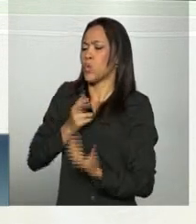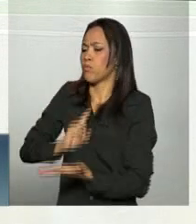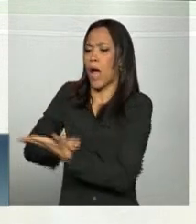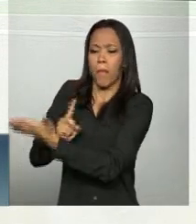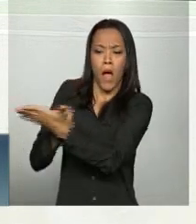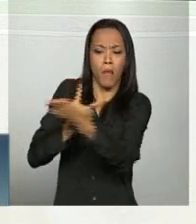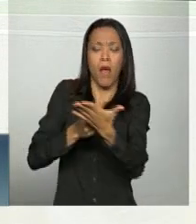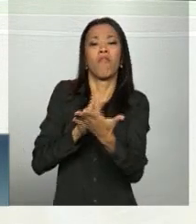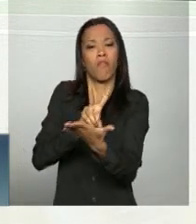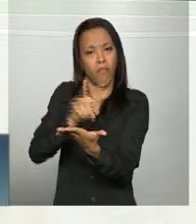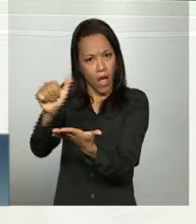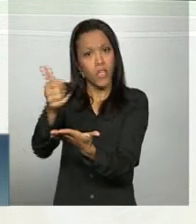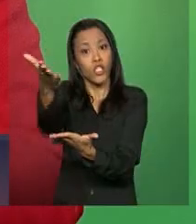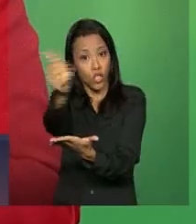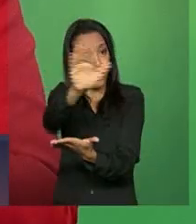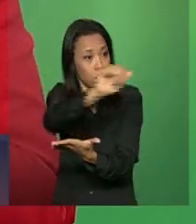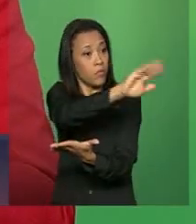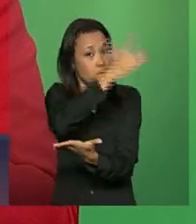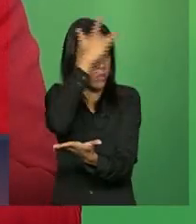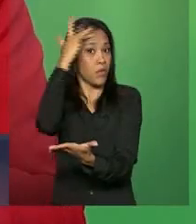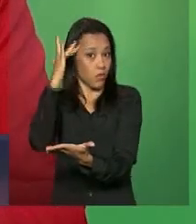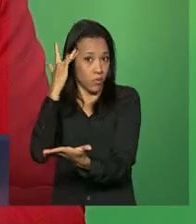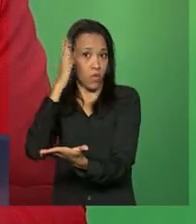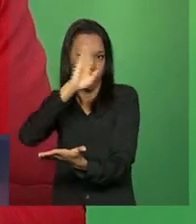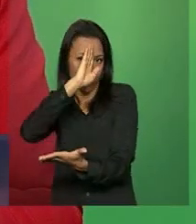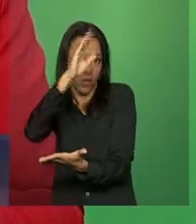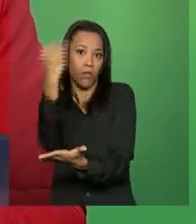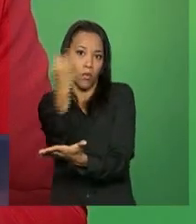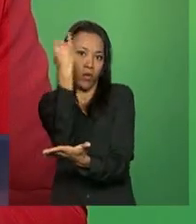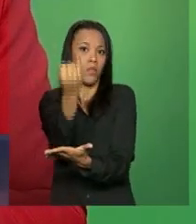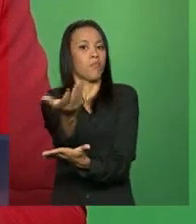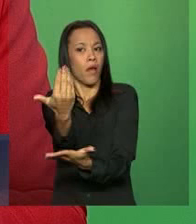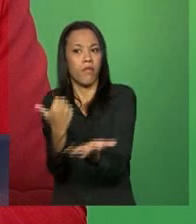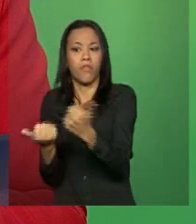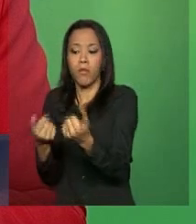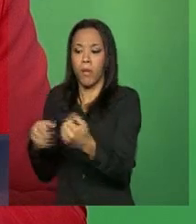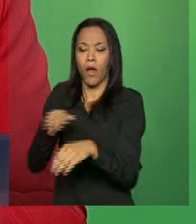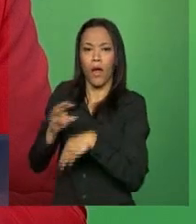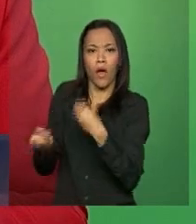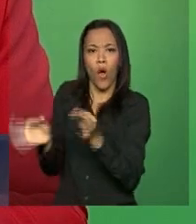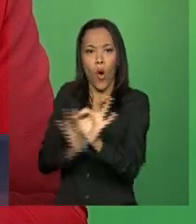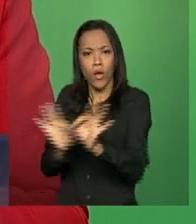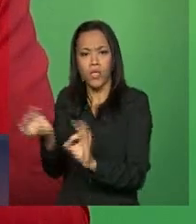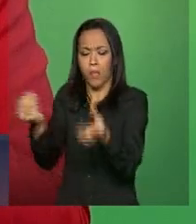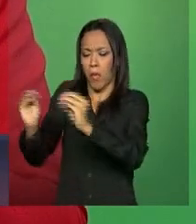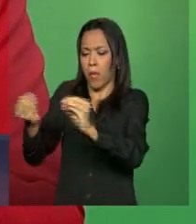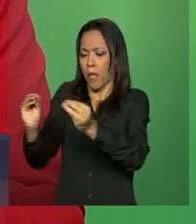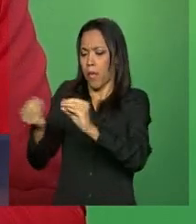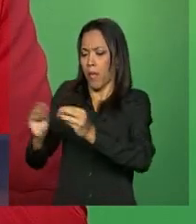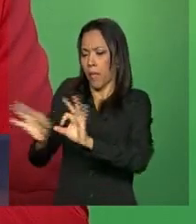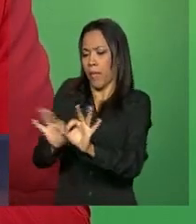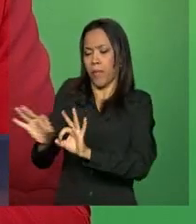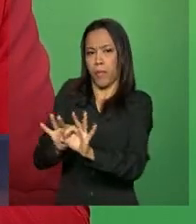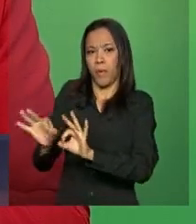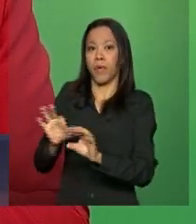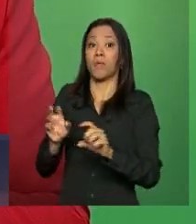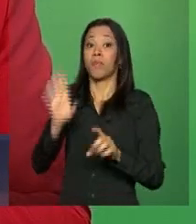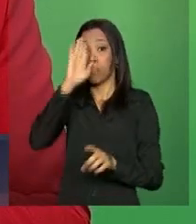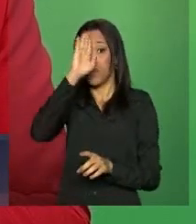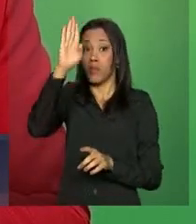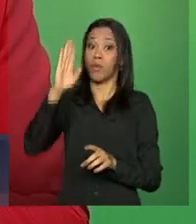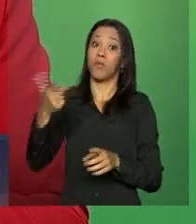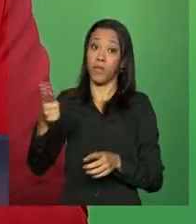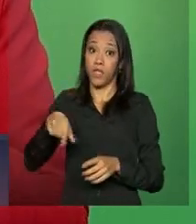todo mundo que é necessário envolver, inclusive, no caso, aqui os nossos parceiros na Caixa Seguradora, que são